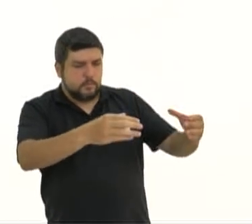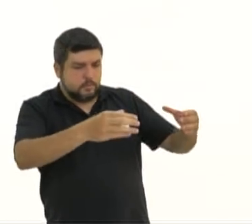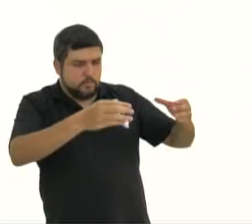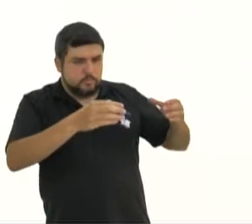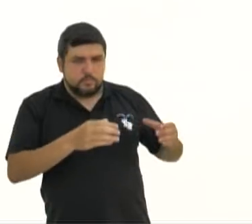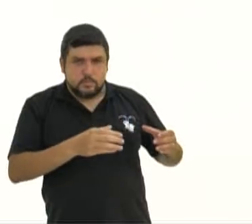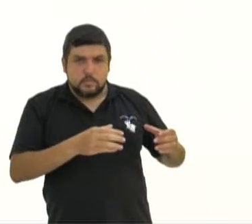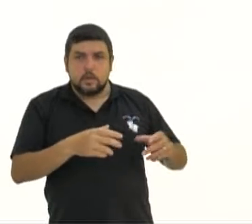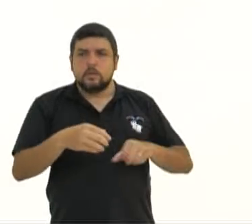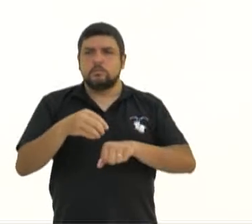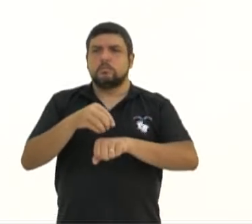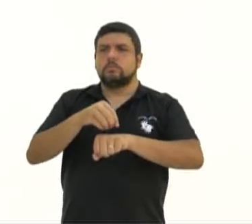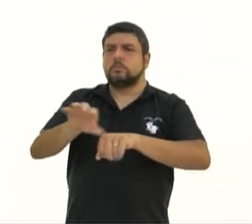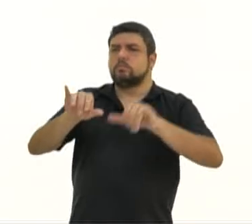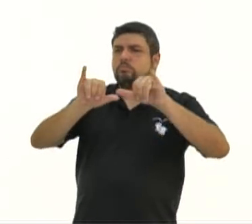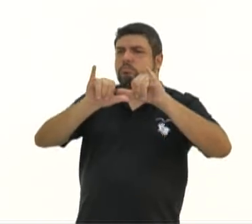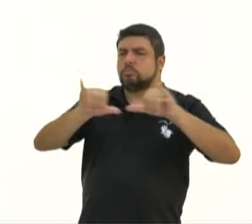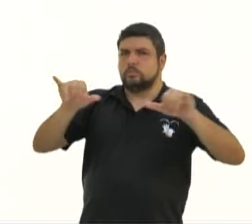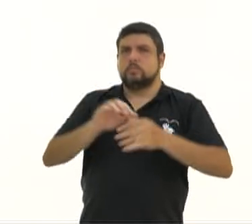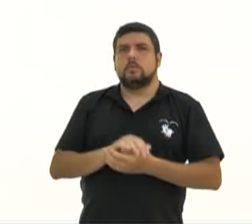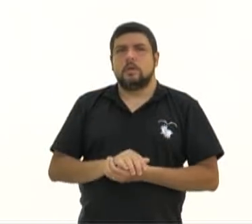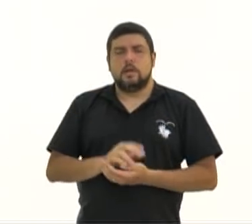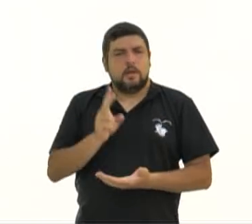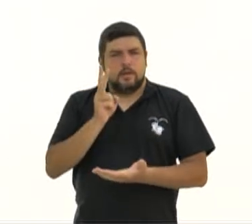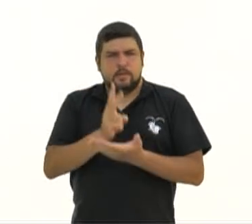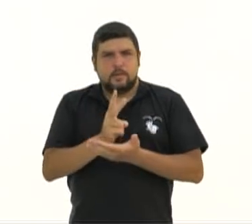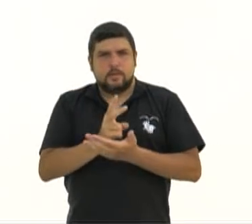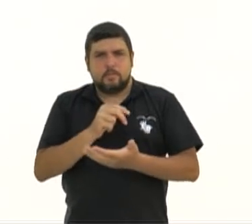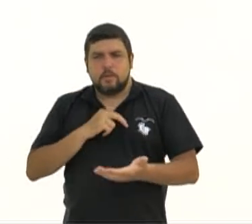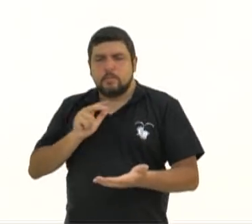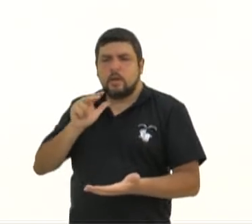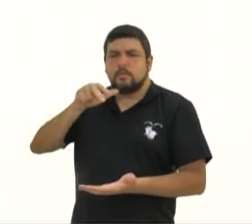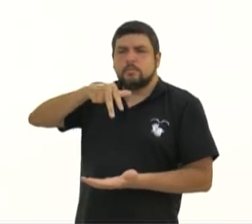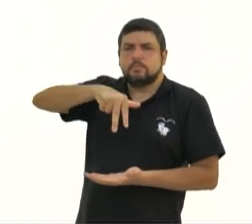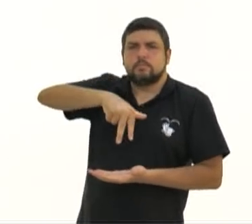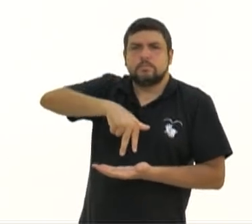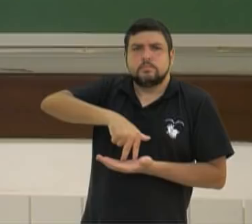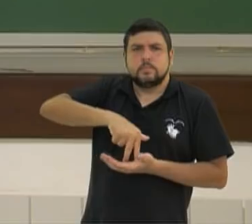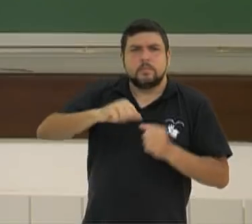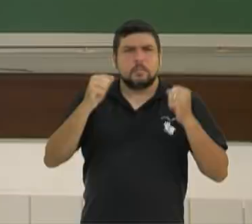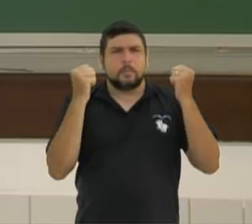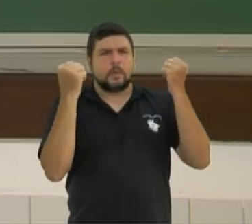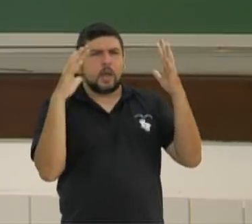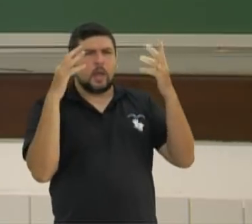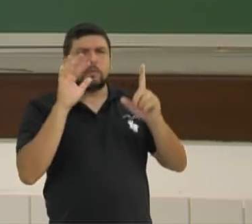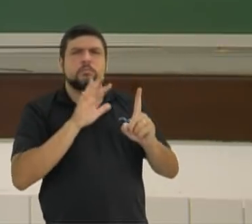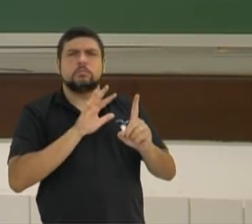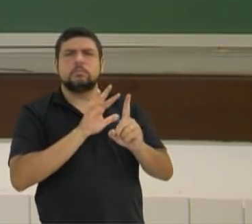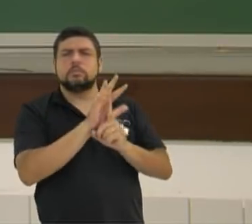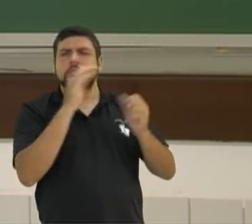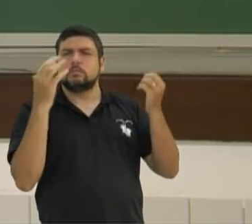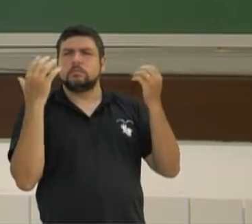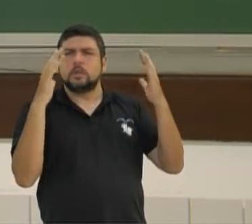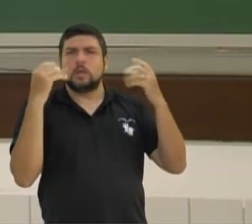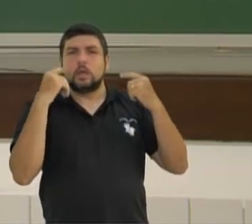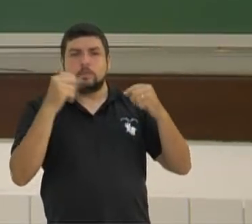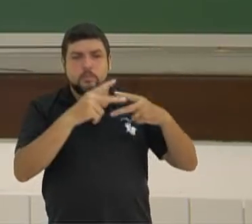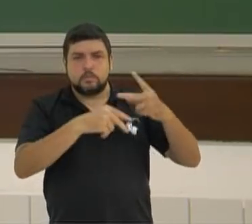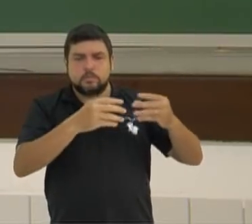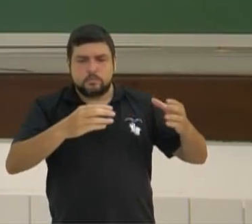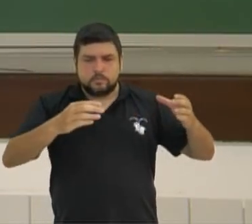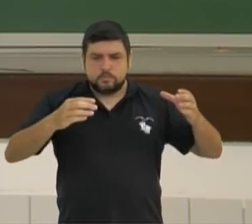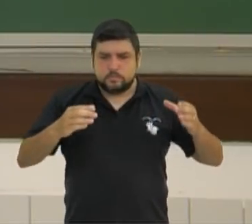direito à educação, ok? Vamos dar sequência? Exercício 3. Read